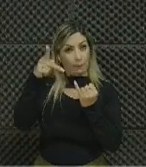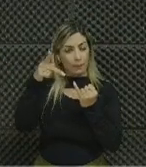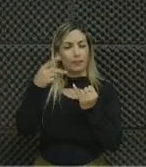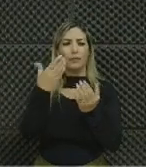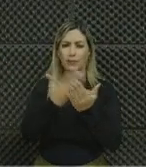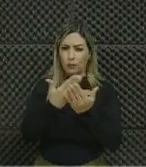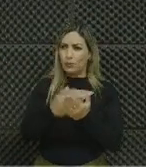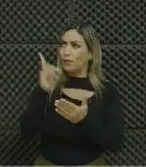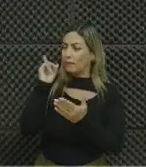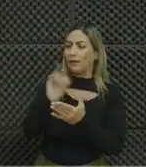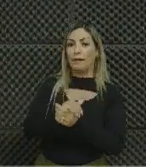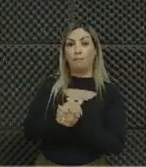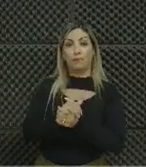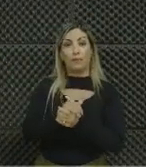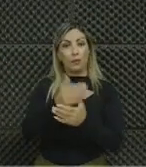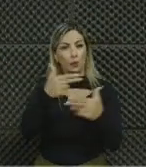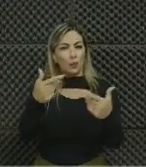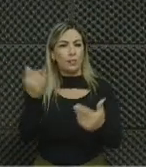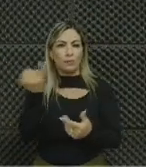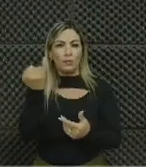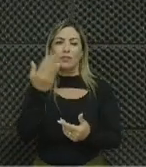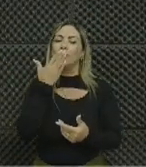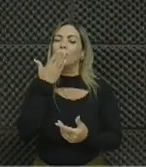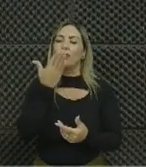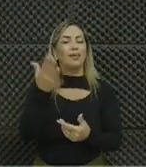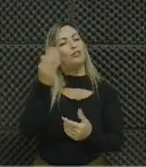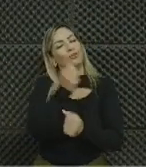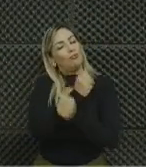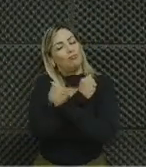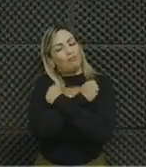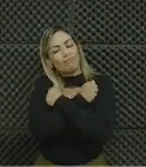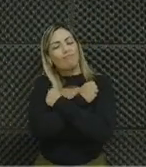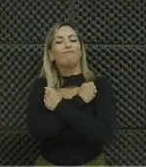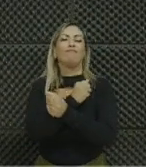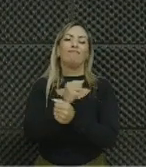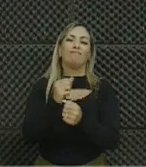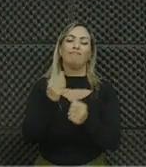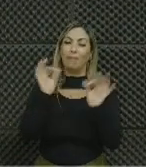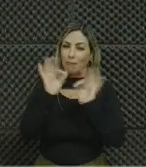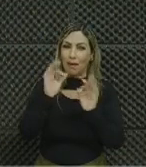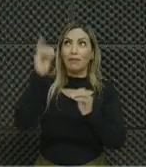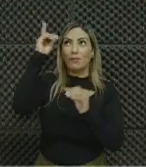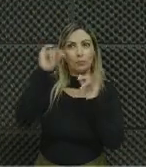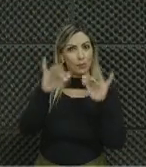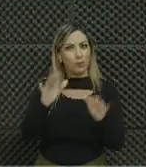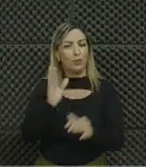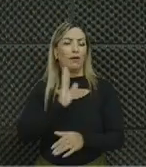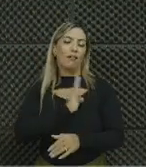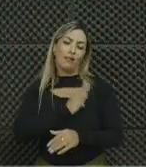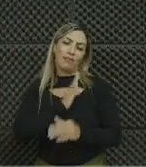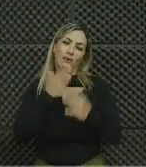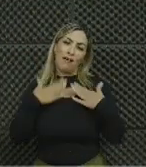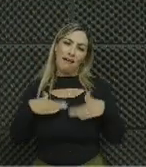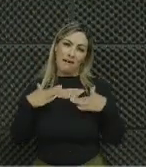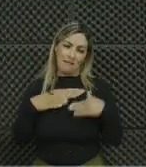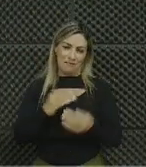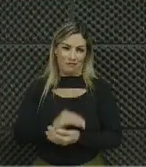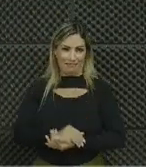para vocês nesse momento, tá bom? Beijo, fiquem com Deus, preparem-se e acalmem o coração.